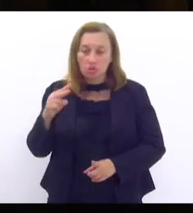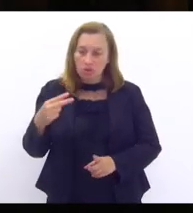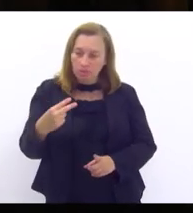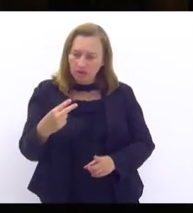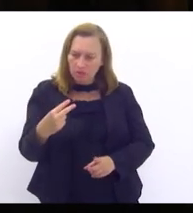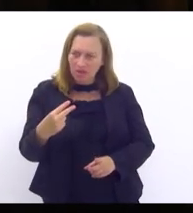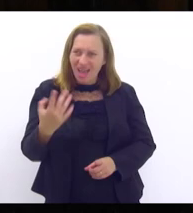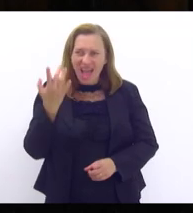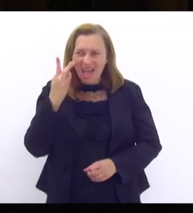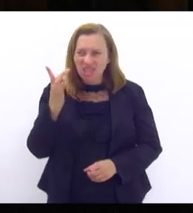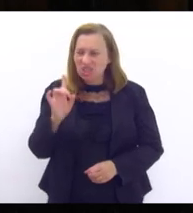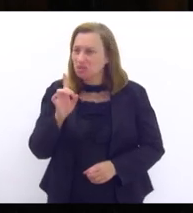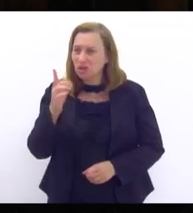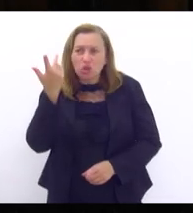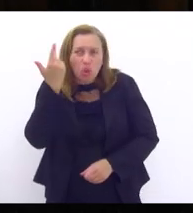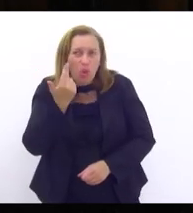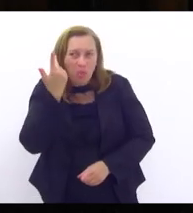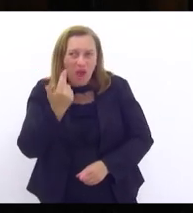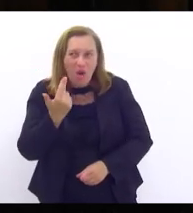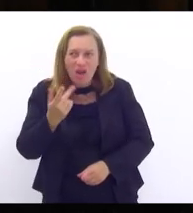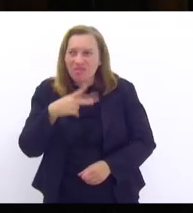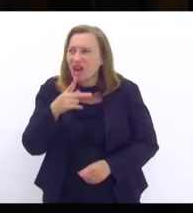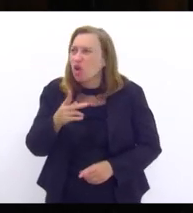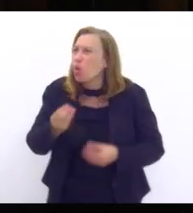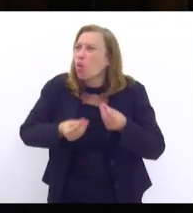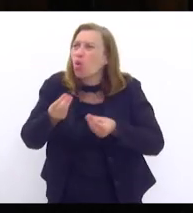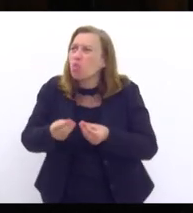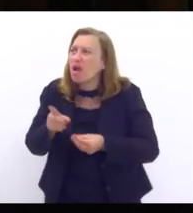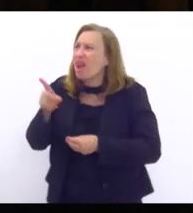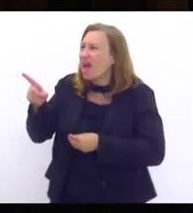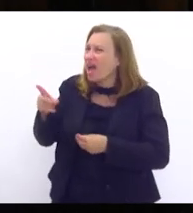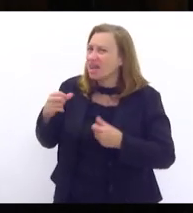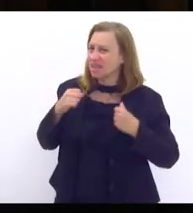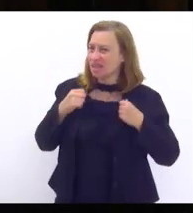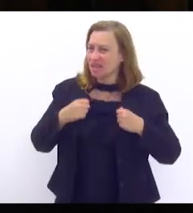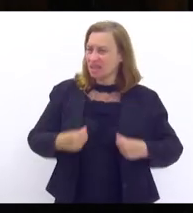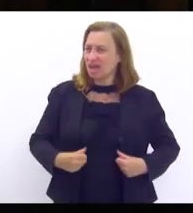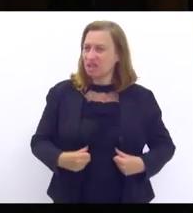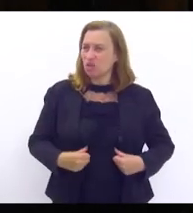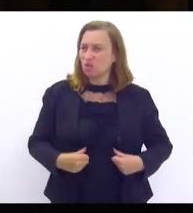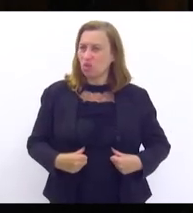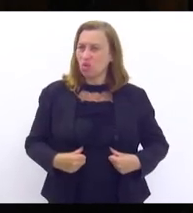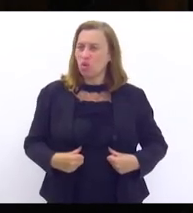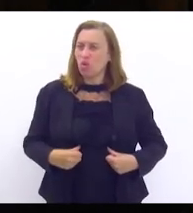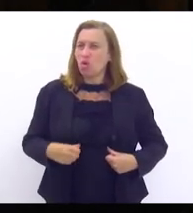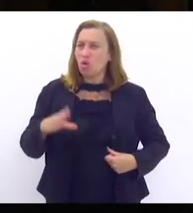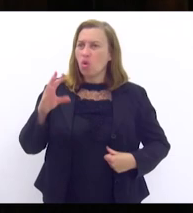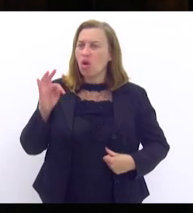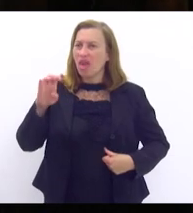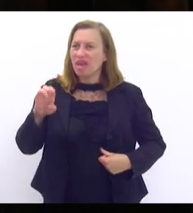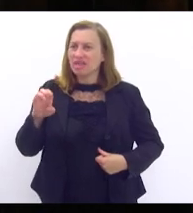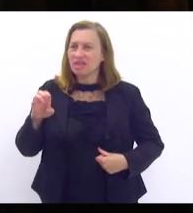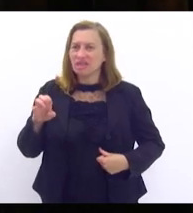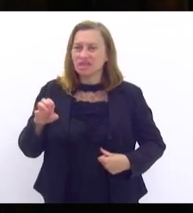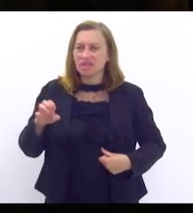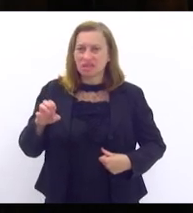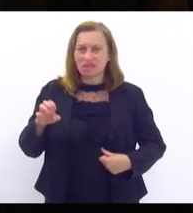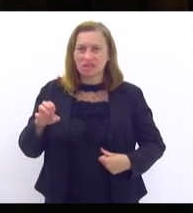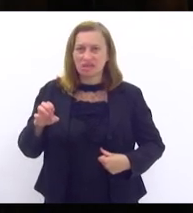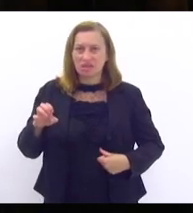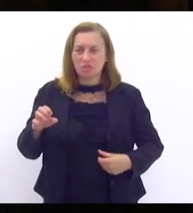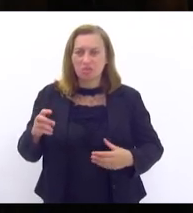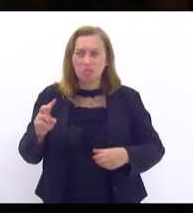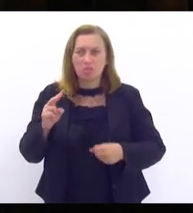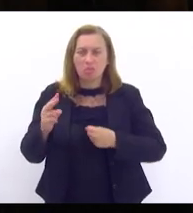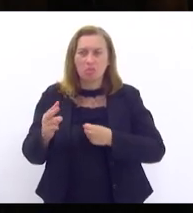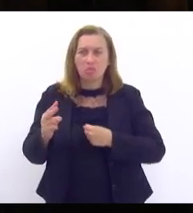surreal, né? Eles olham e falam, como é que é lá? Tem que andar de colete? Quantas vezes você já foi assaltado? E